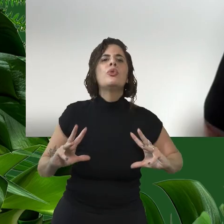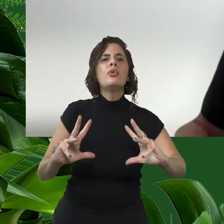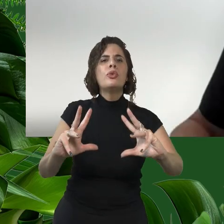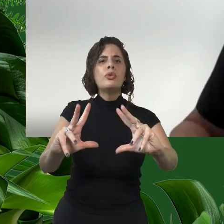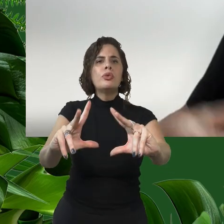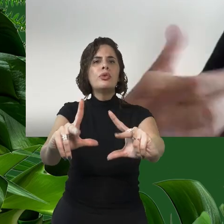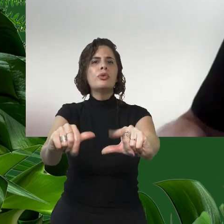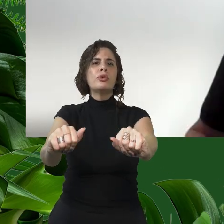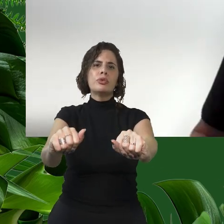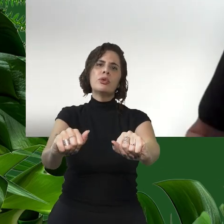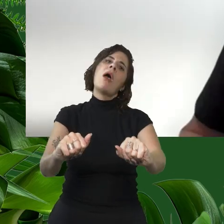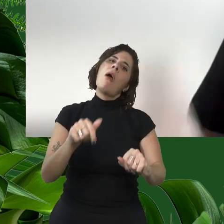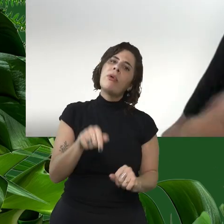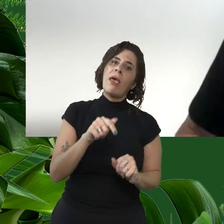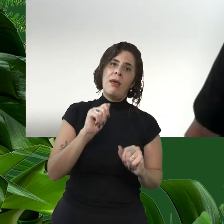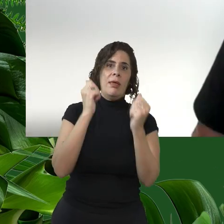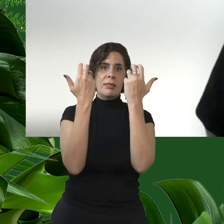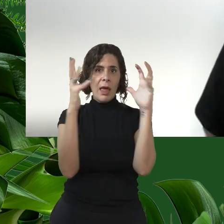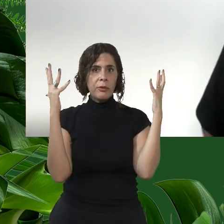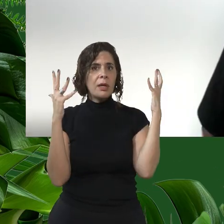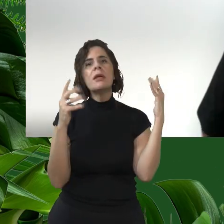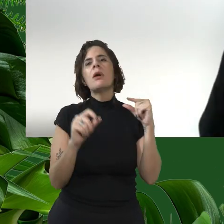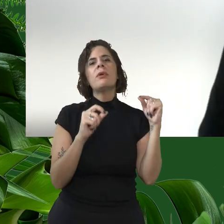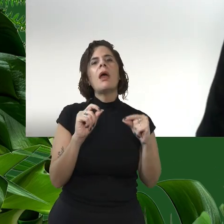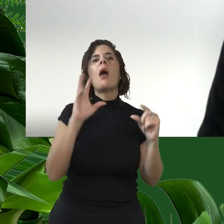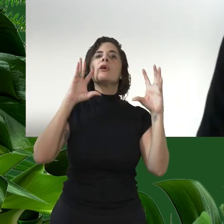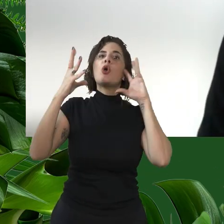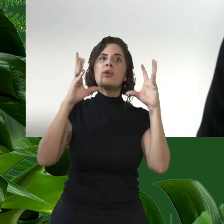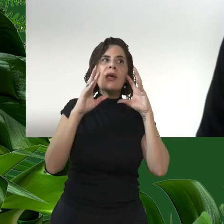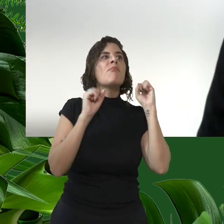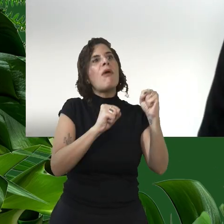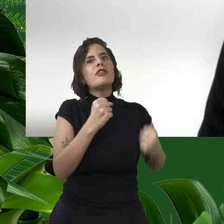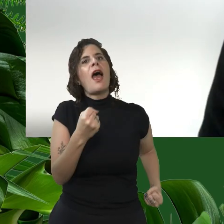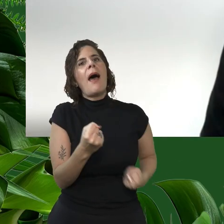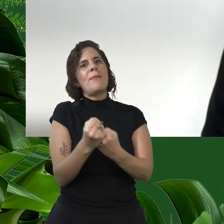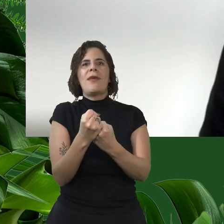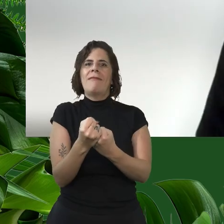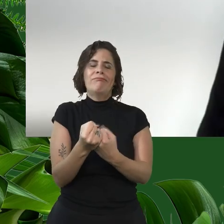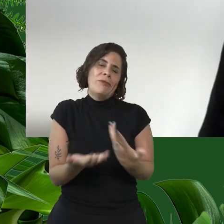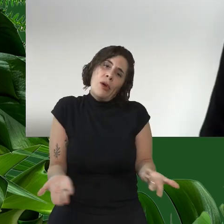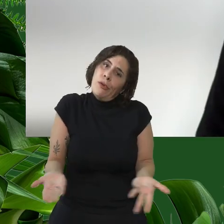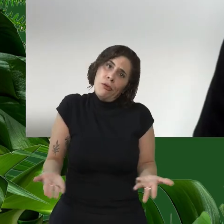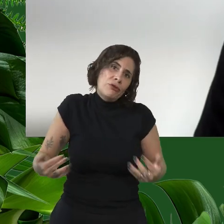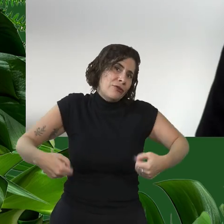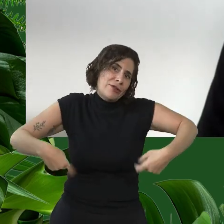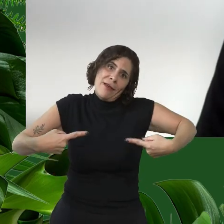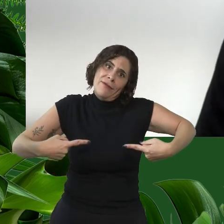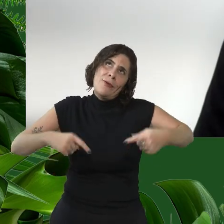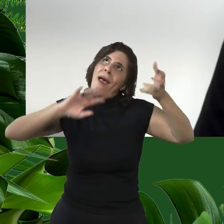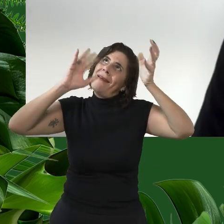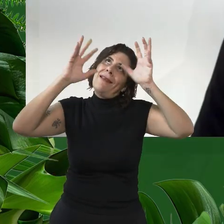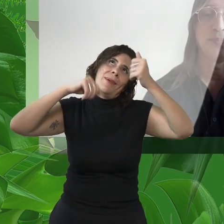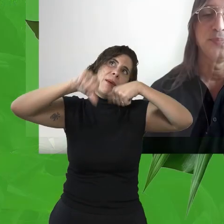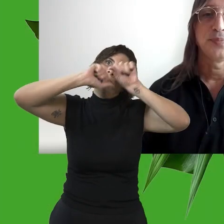essa questão de que a própria natureza é uma solução para esse que é o nosso maior desafio no século, que são as mudanças